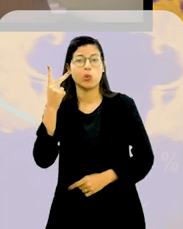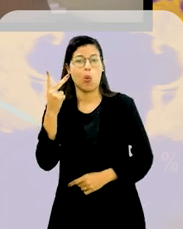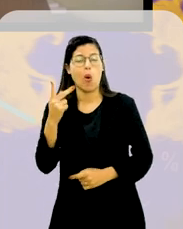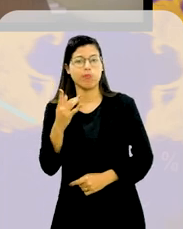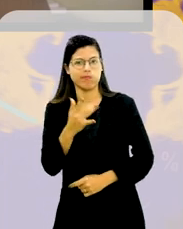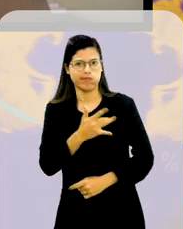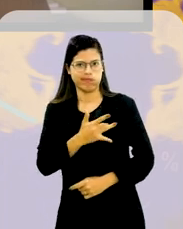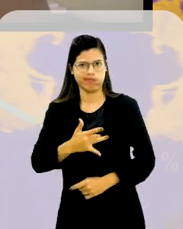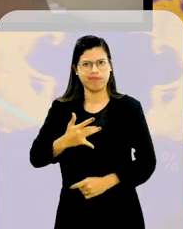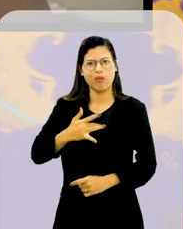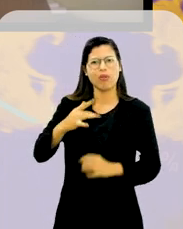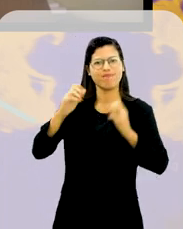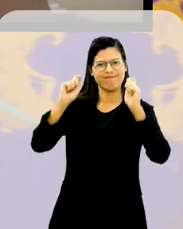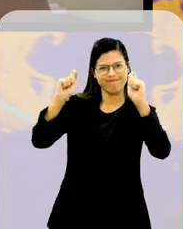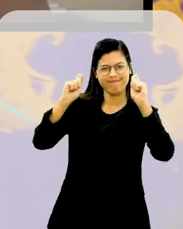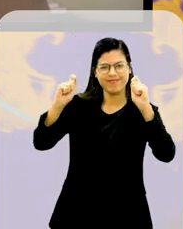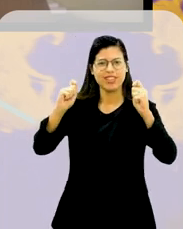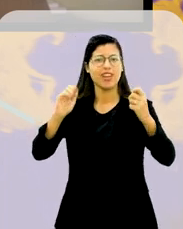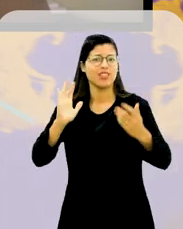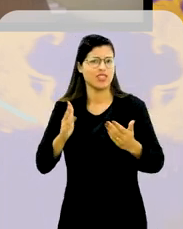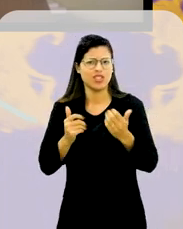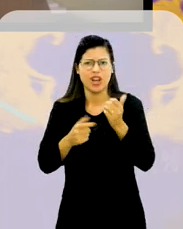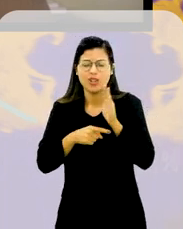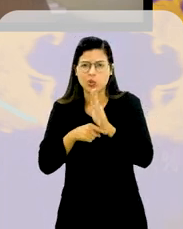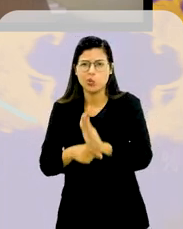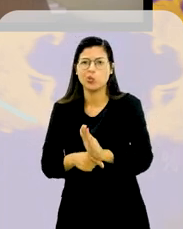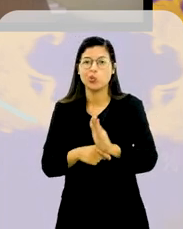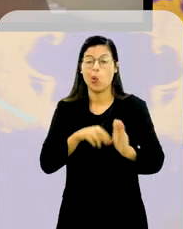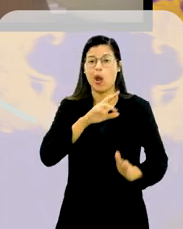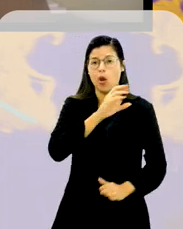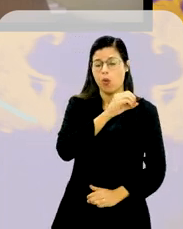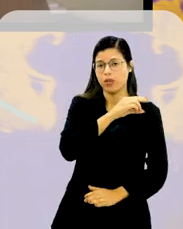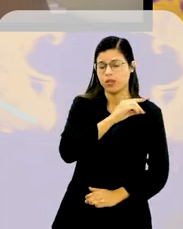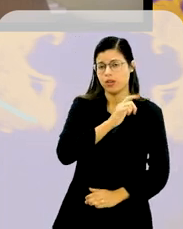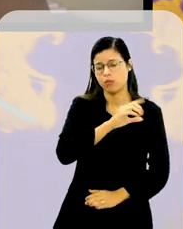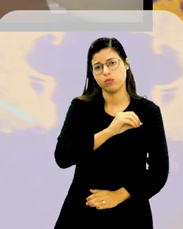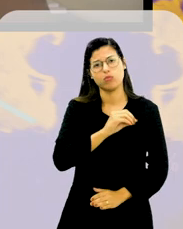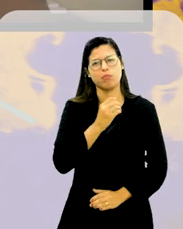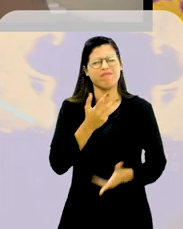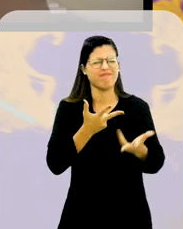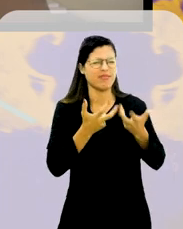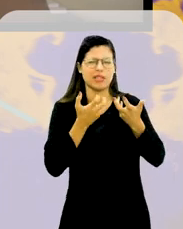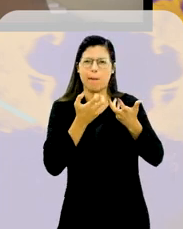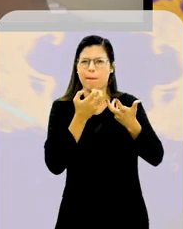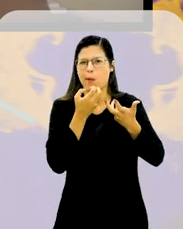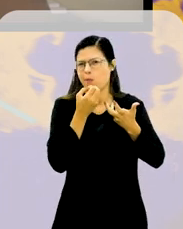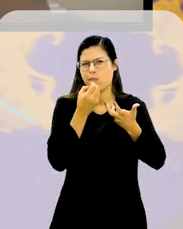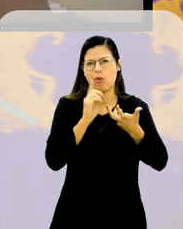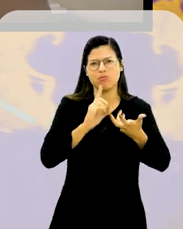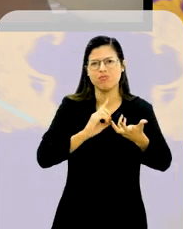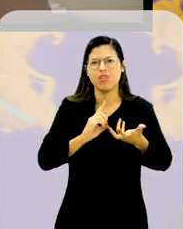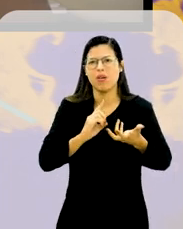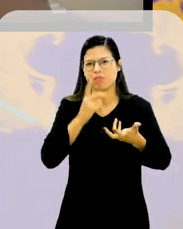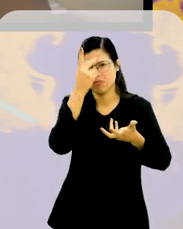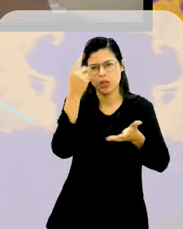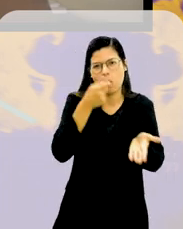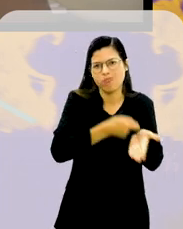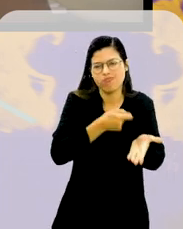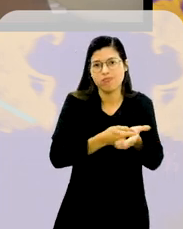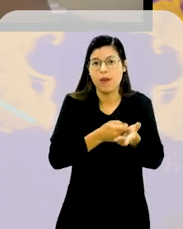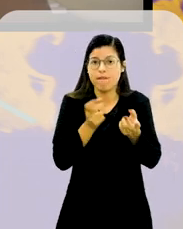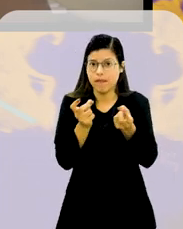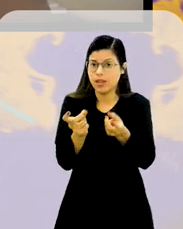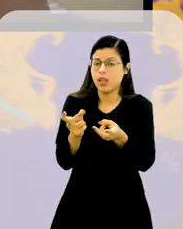do Cruzeiro já tinha ajudado o Cruzeiro anteriormente aí o Ronaldo começou a ver que não tava indo bem das pernas tava sendo muito cobrado